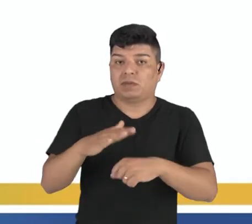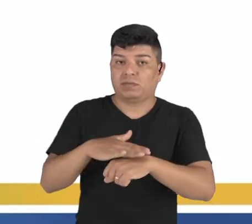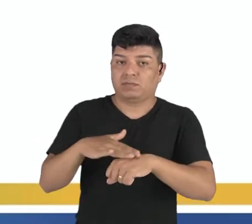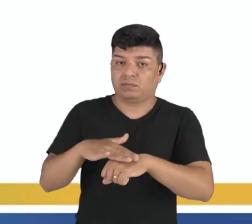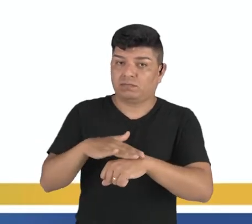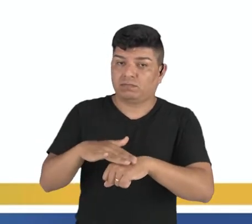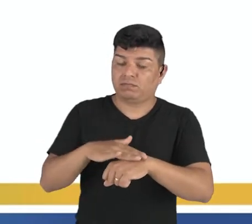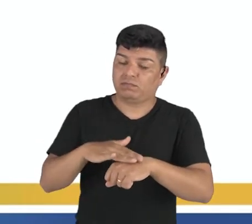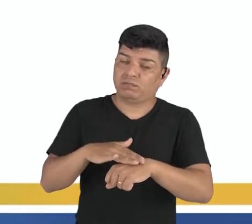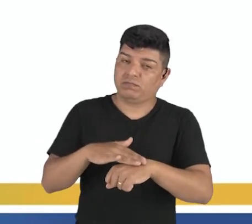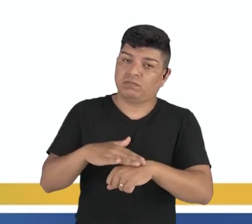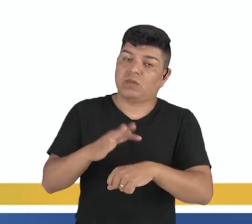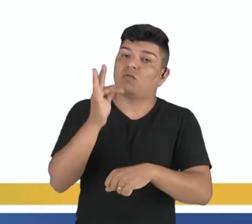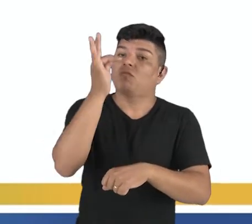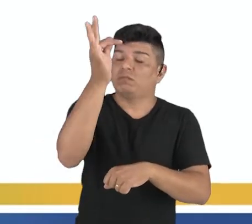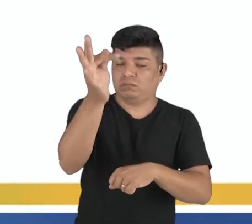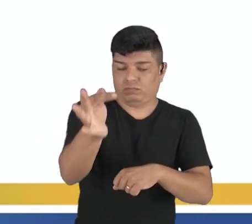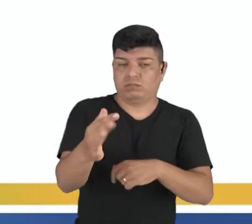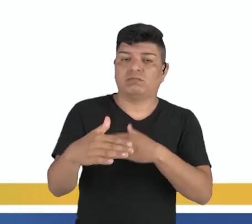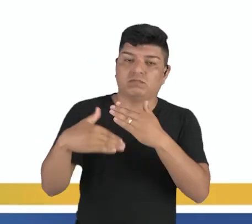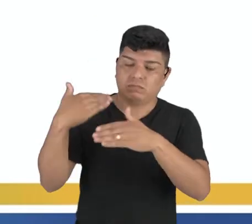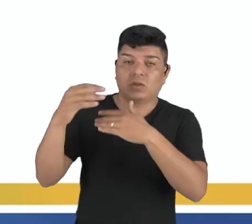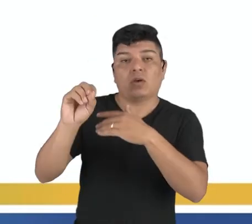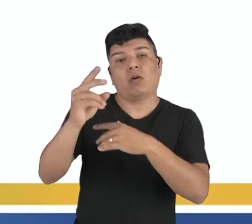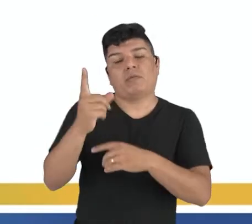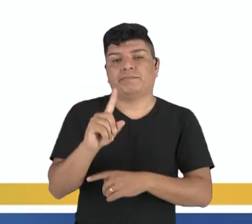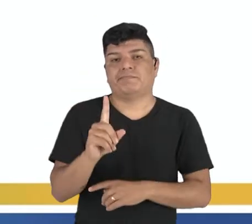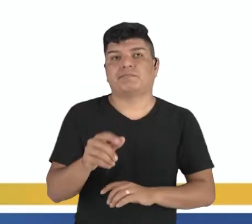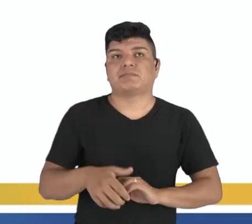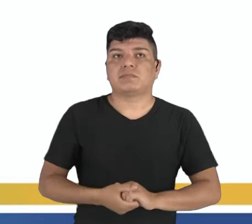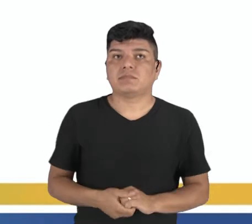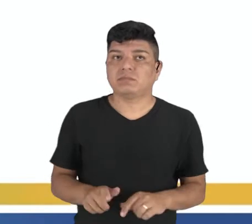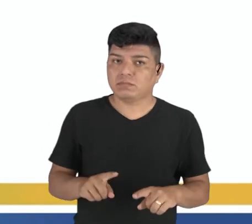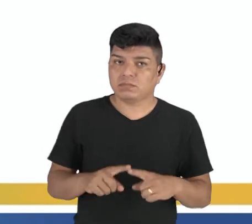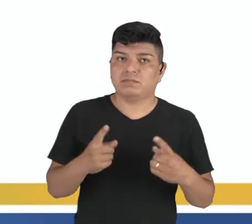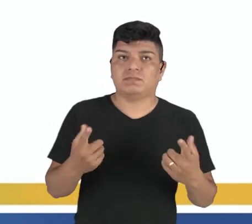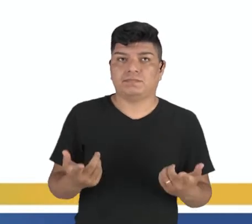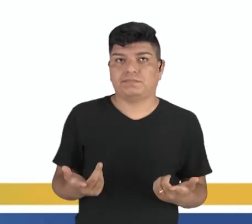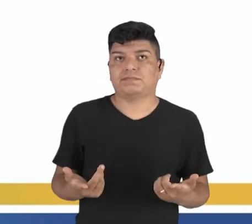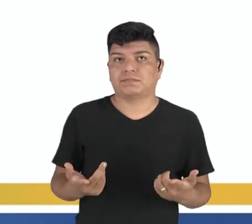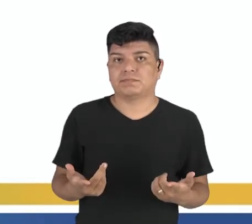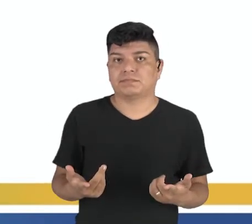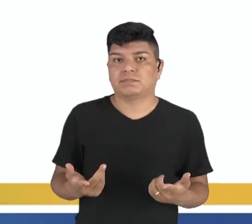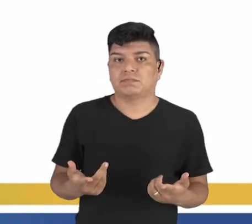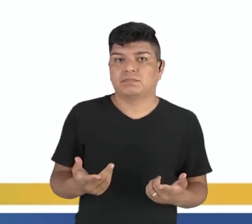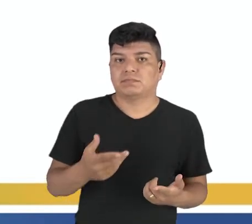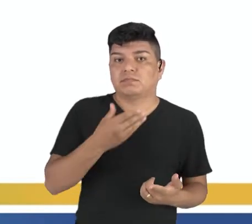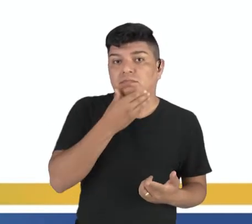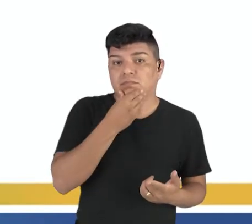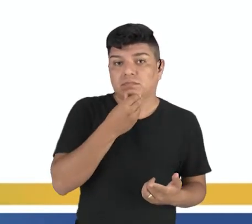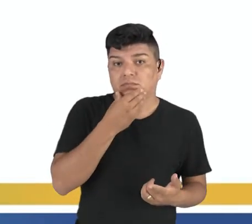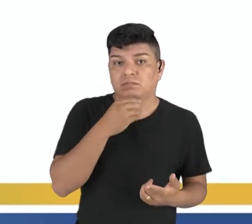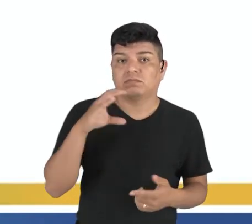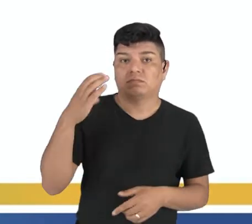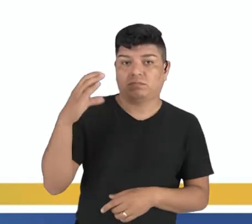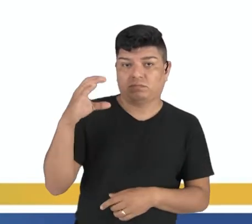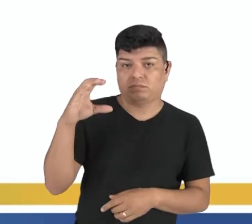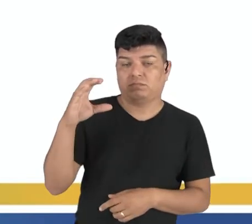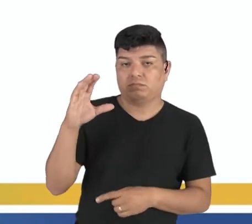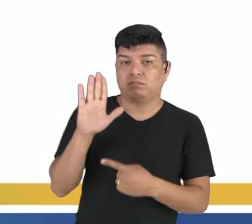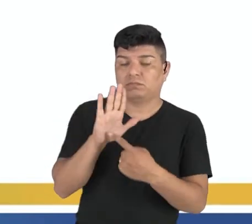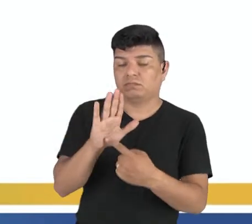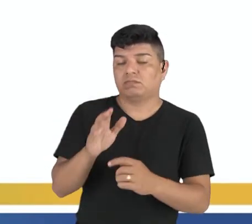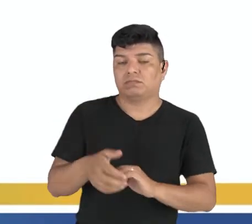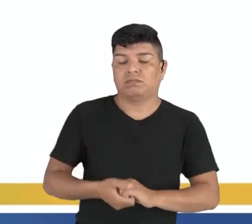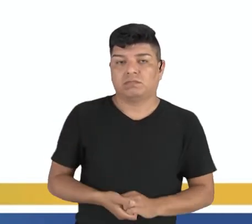que talvez um dia avance ou talvez não, mas pelo menos o físico cientista colocou em pauta